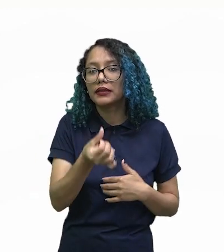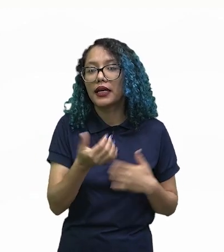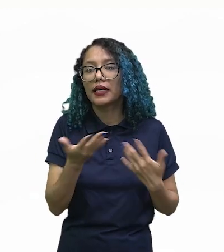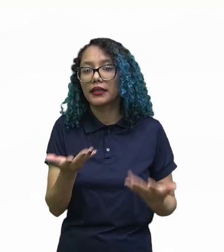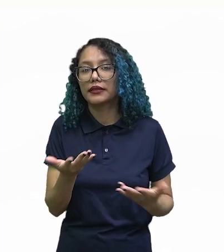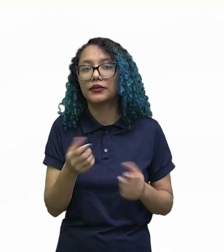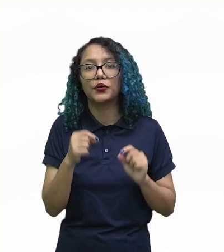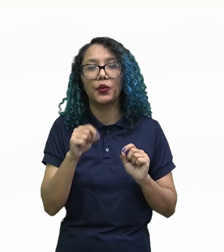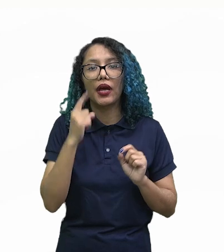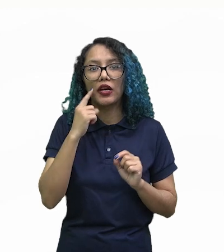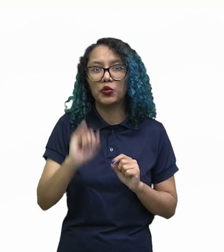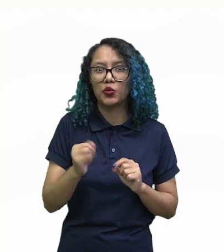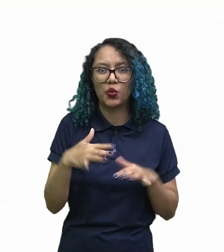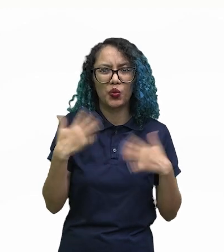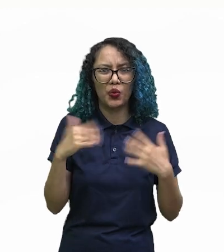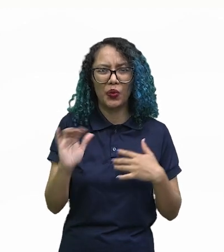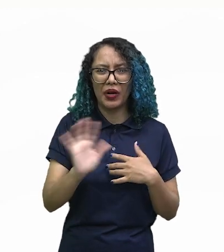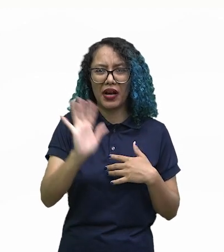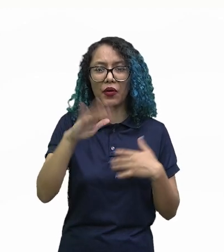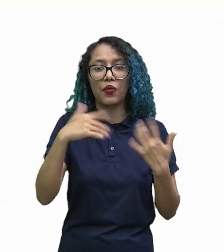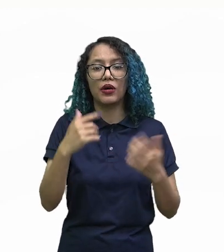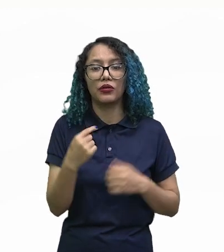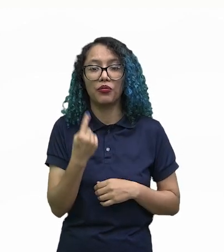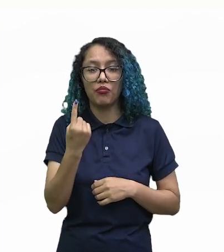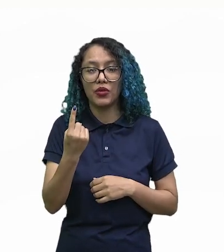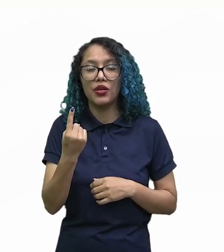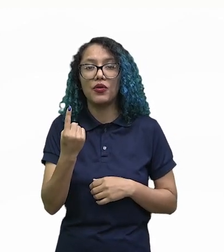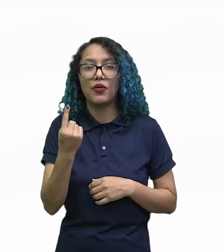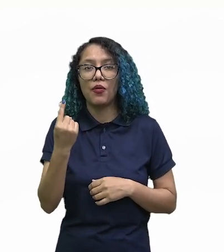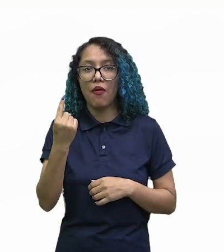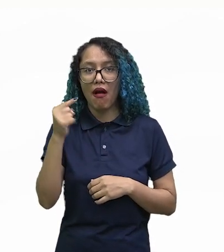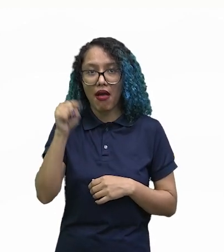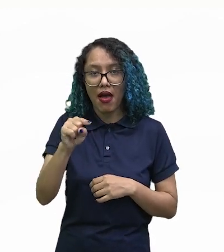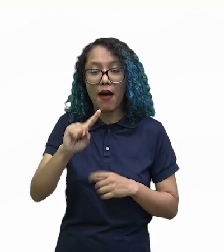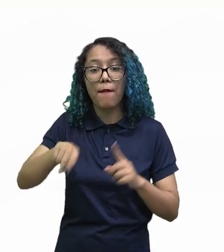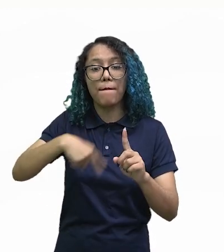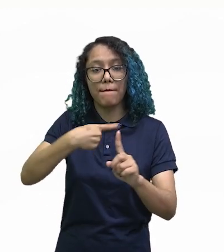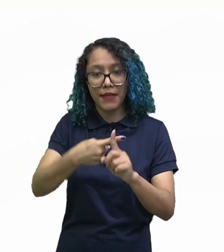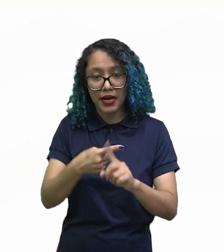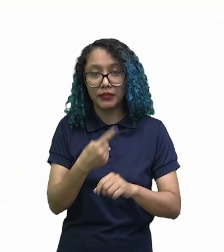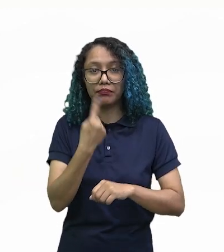considerada absurda? R$1.000 mais de 1.260,